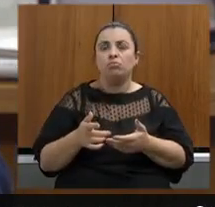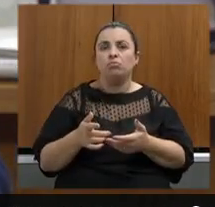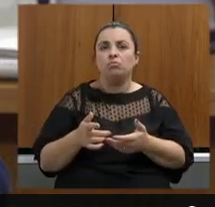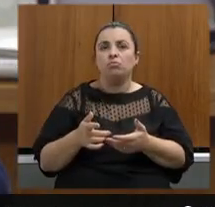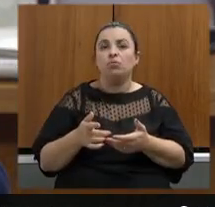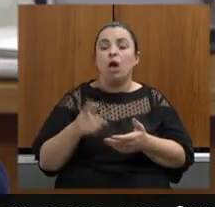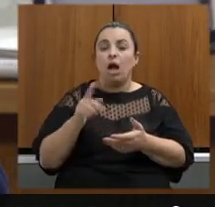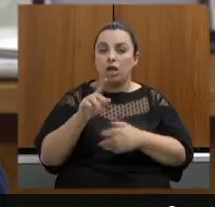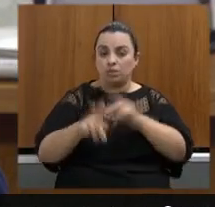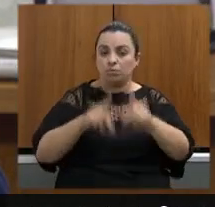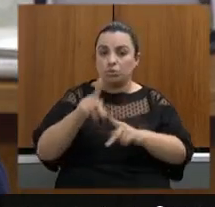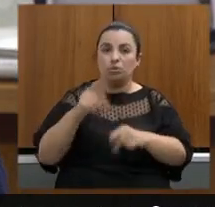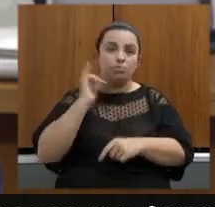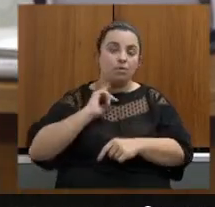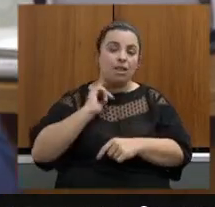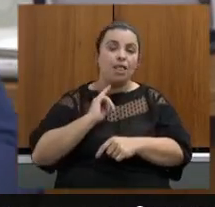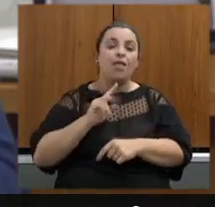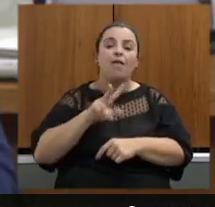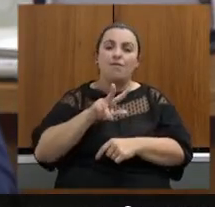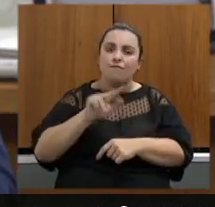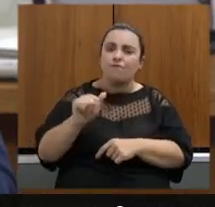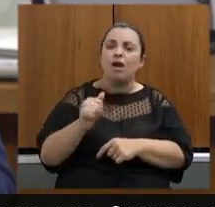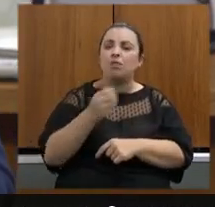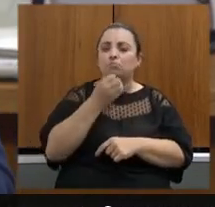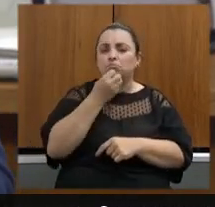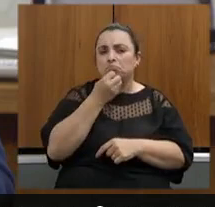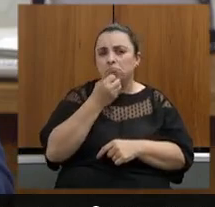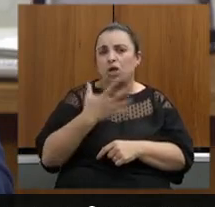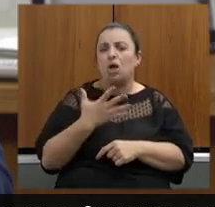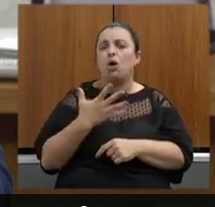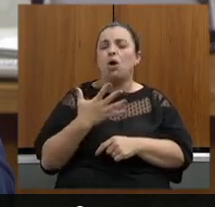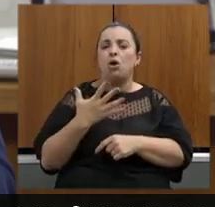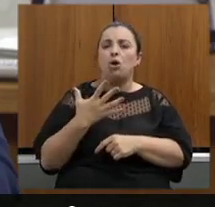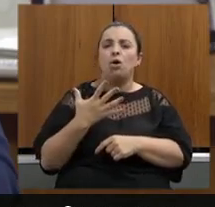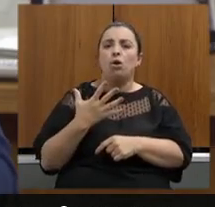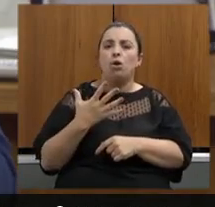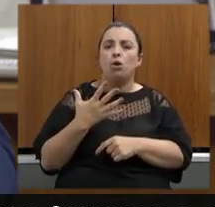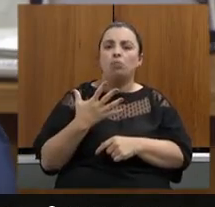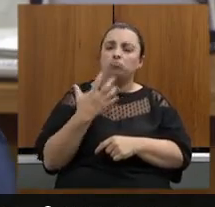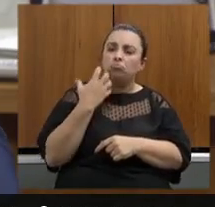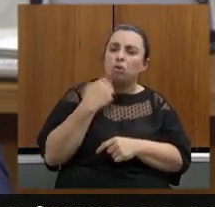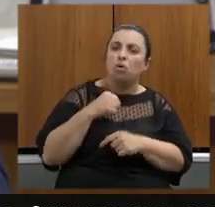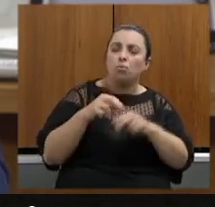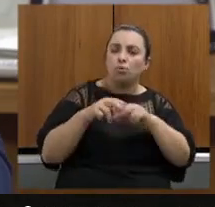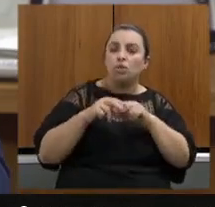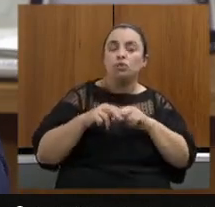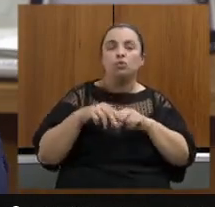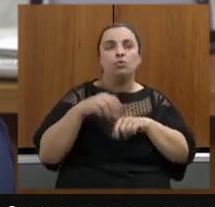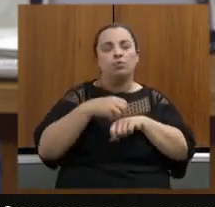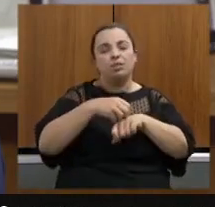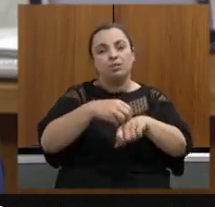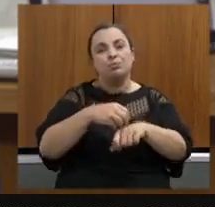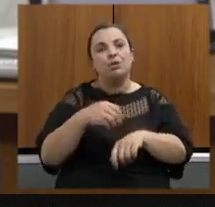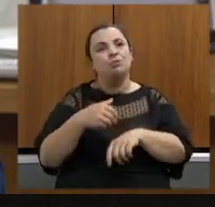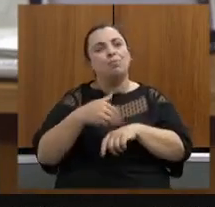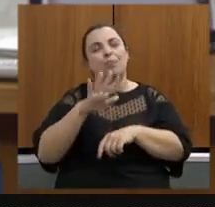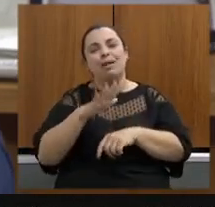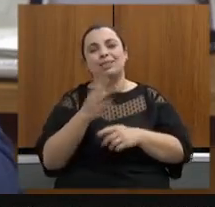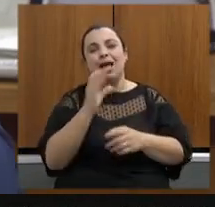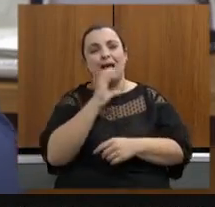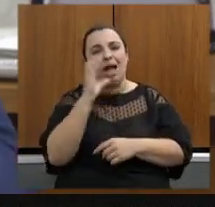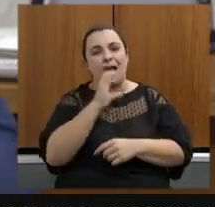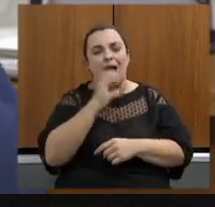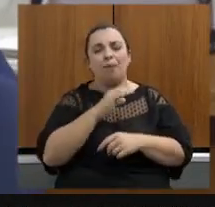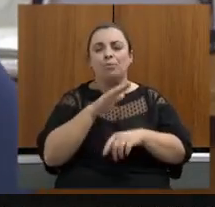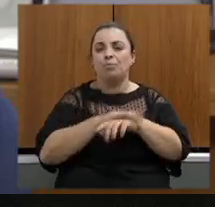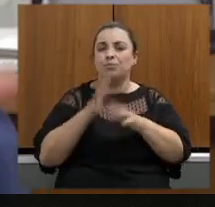o mineiro será beneficiado no transporte lo é mais voltado para ferrovias que será mais